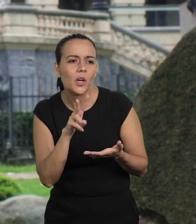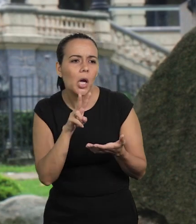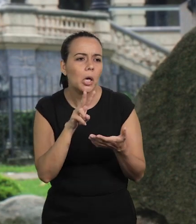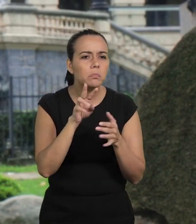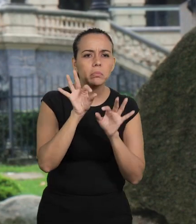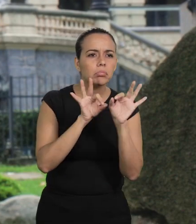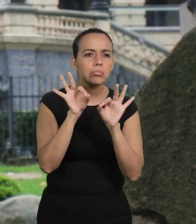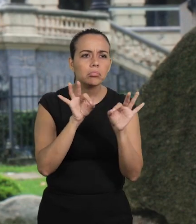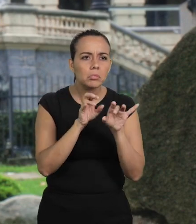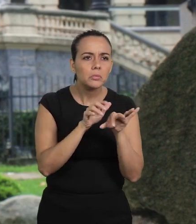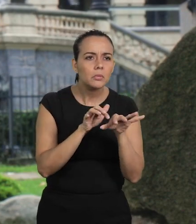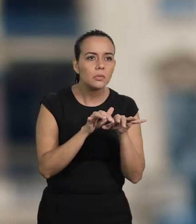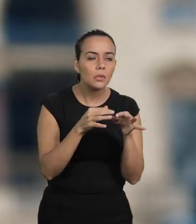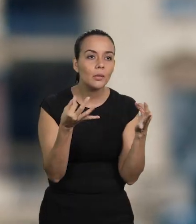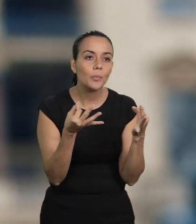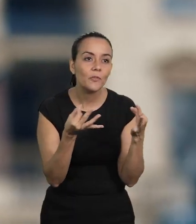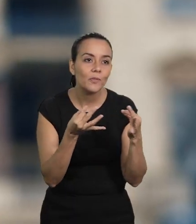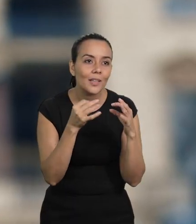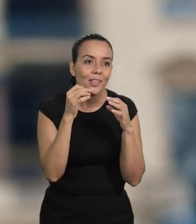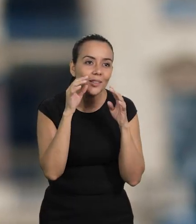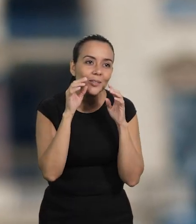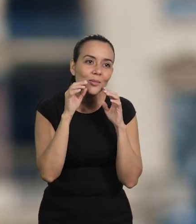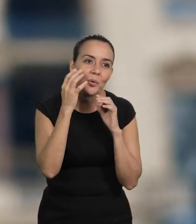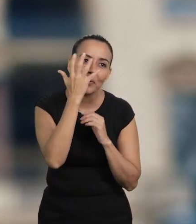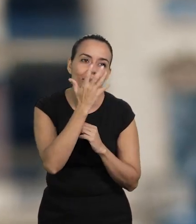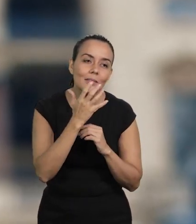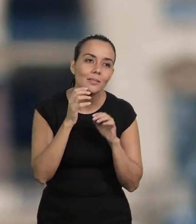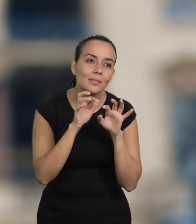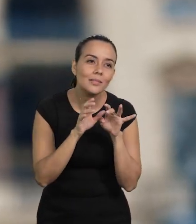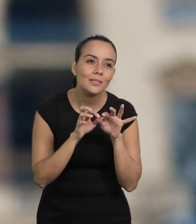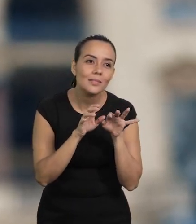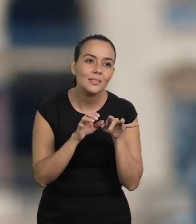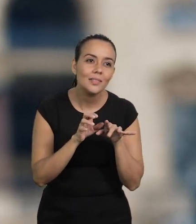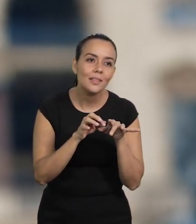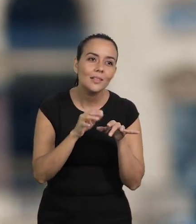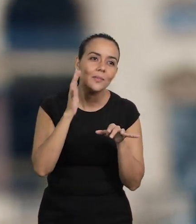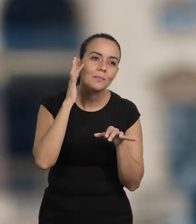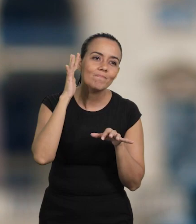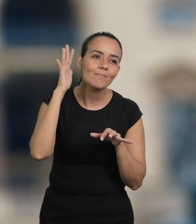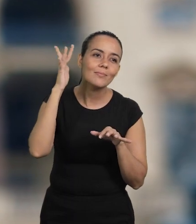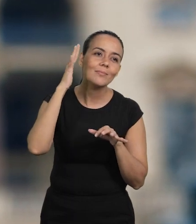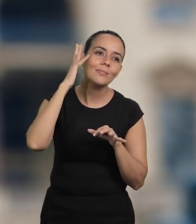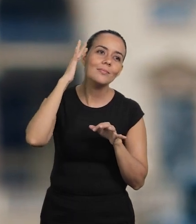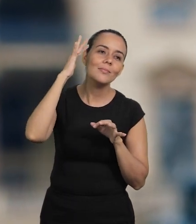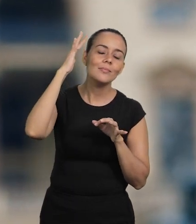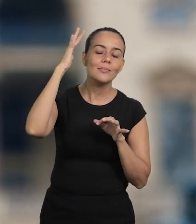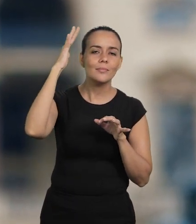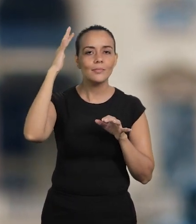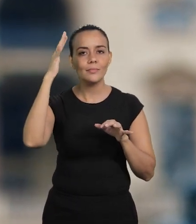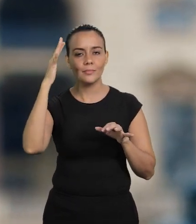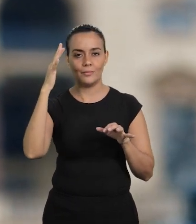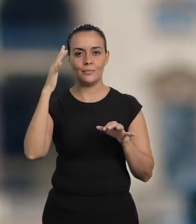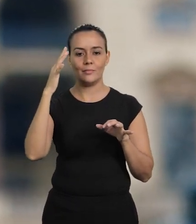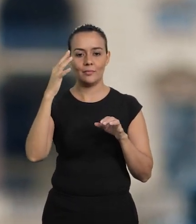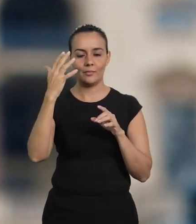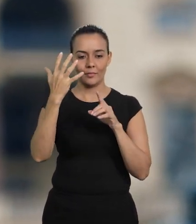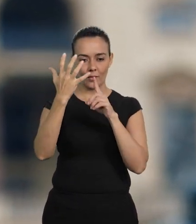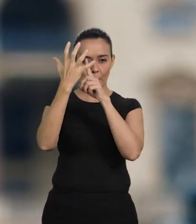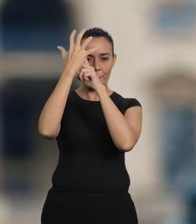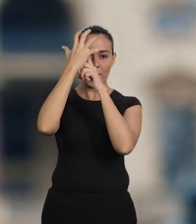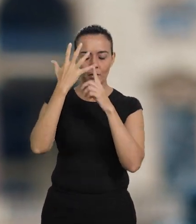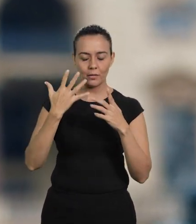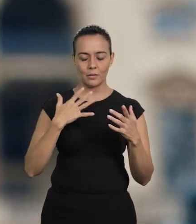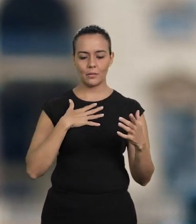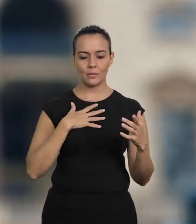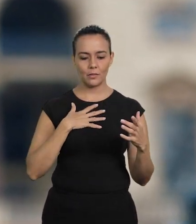seria ou como deveria ser a vida, né? E quando a gente pensa nesse mundo idealizado, ele causa um impacto de pensar justamente os